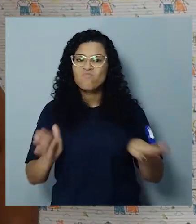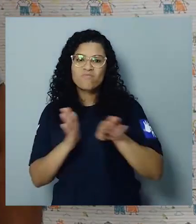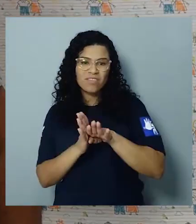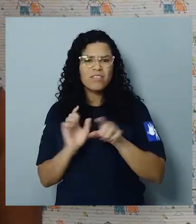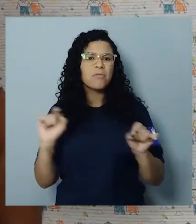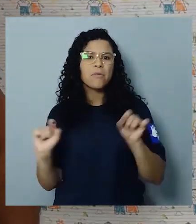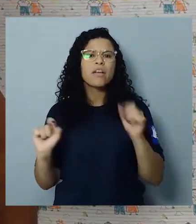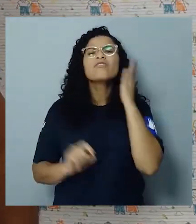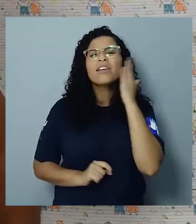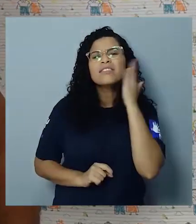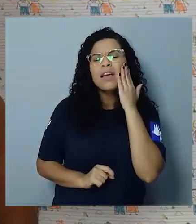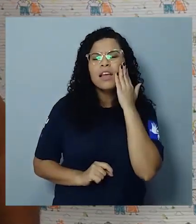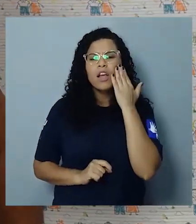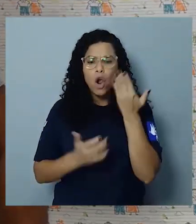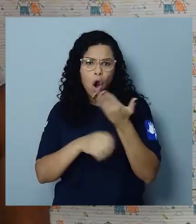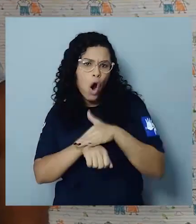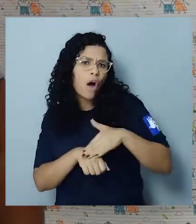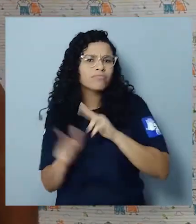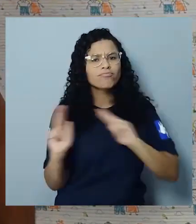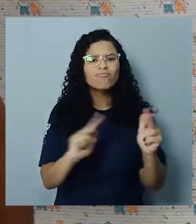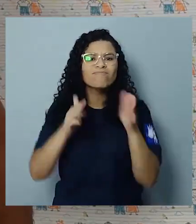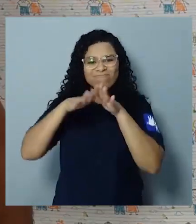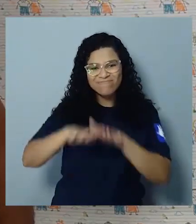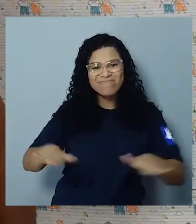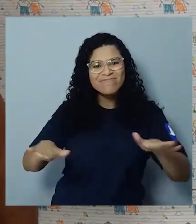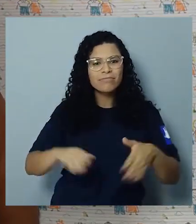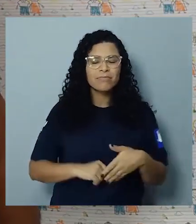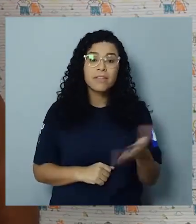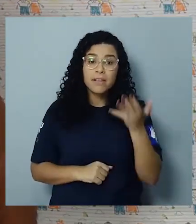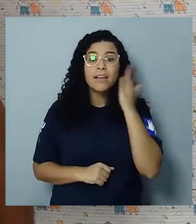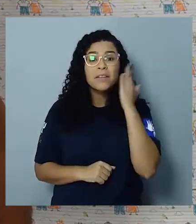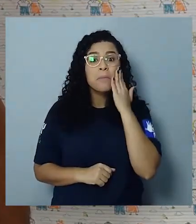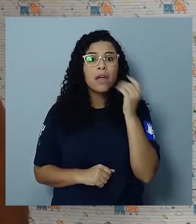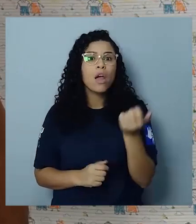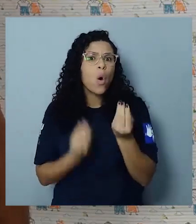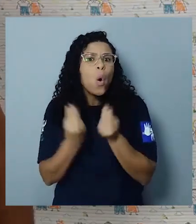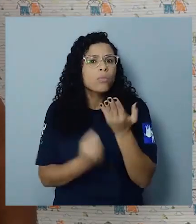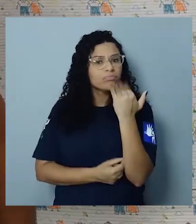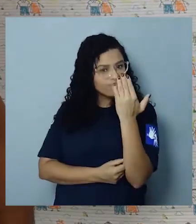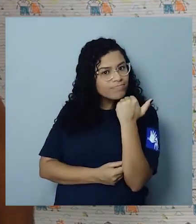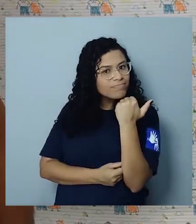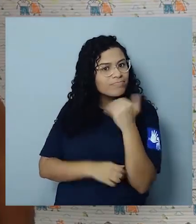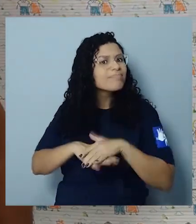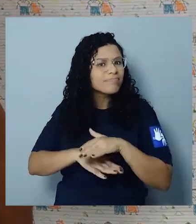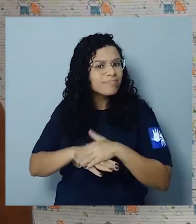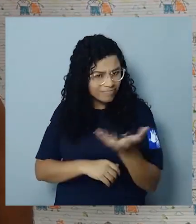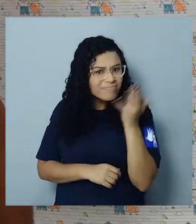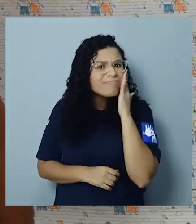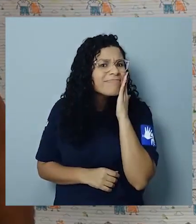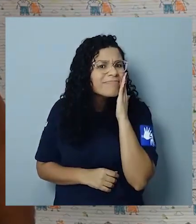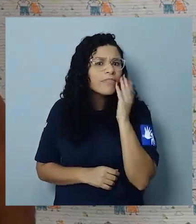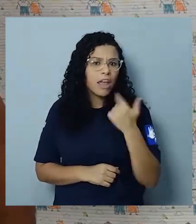cheguei e meu papel aqui eu já sei falar com essa criançada vocês querem saber do que eu me alimento